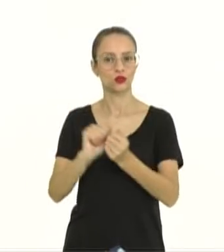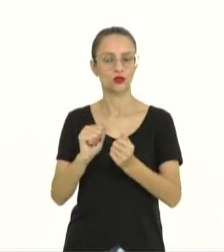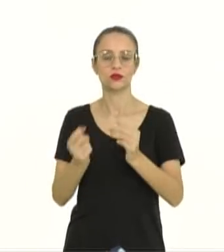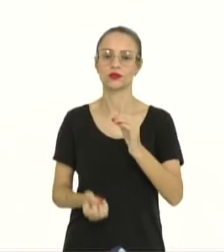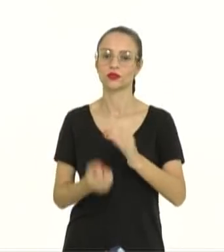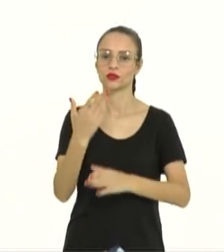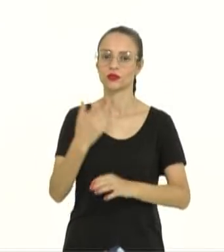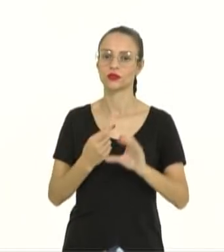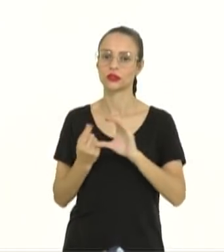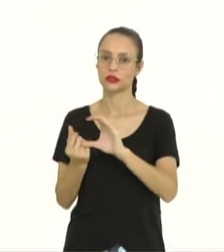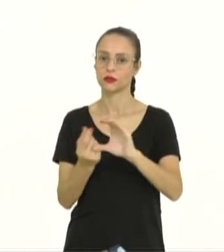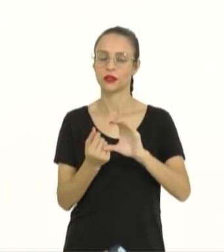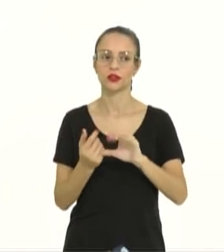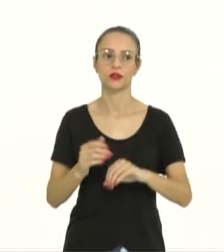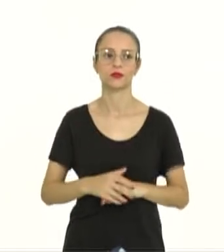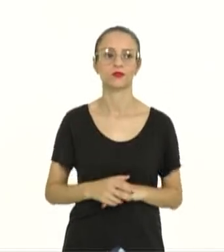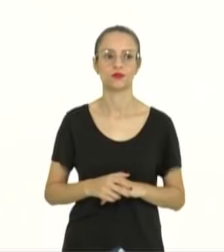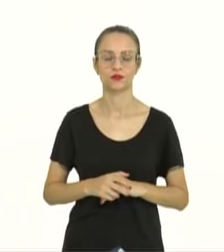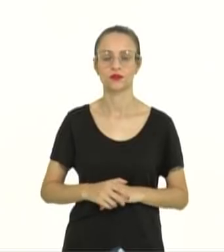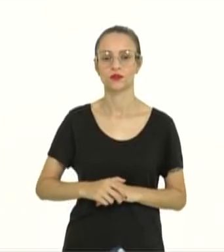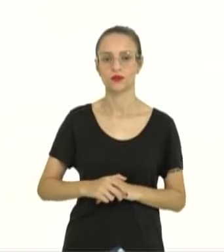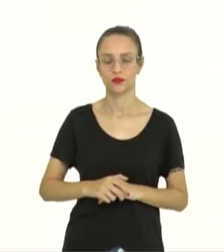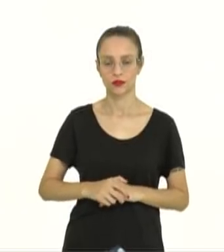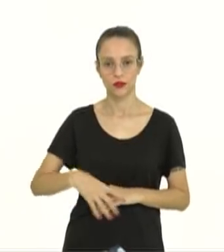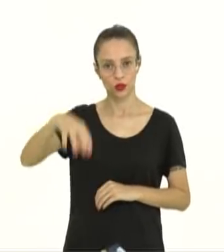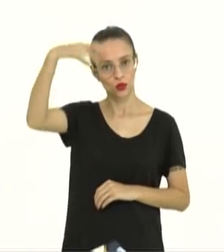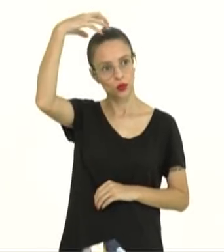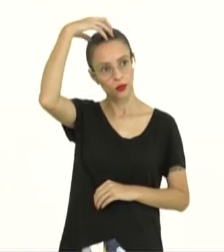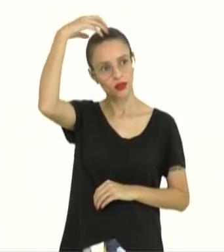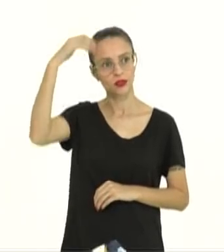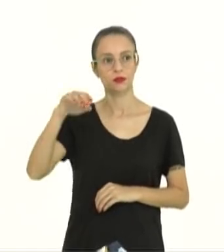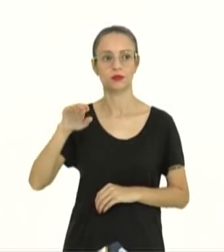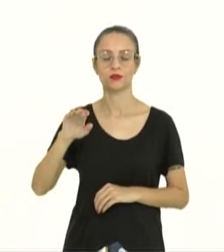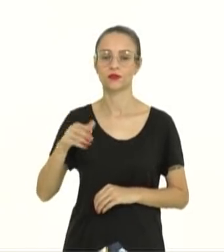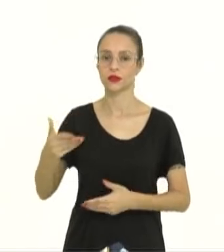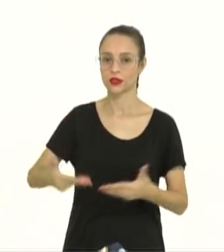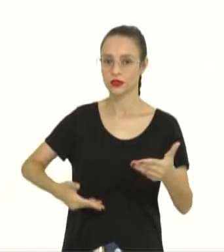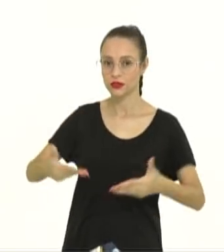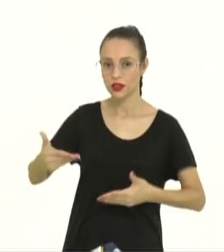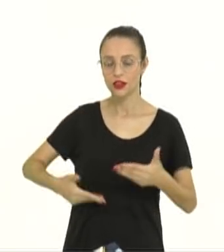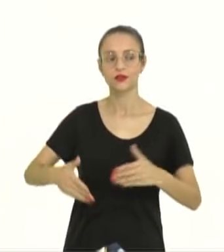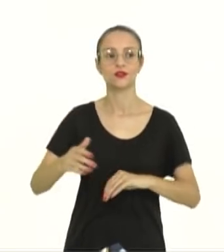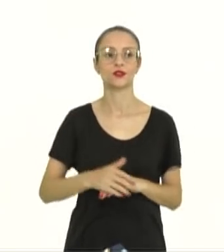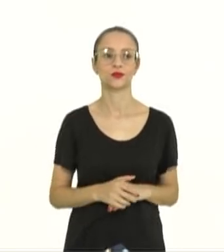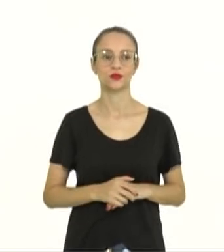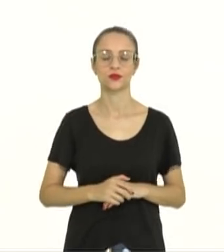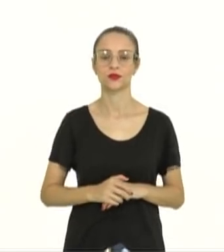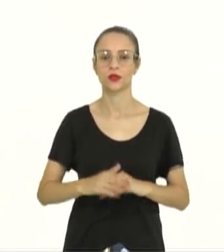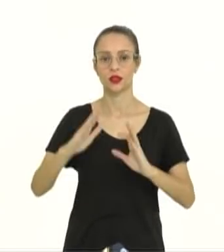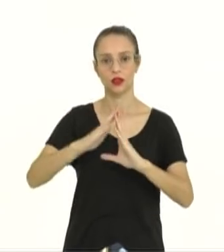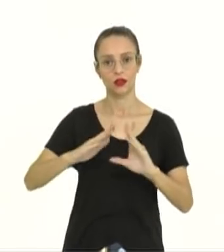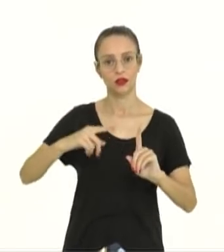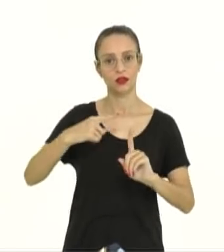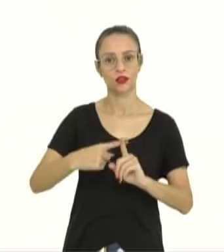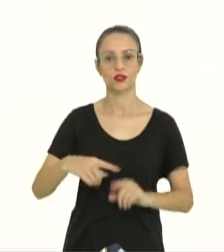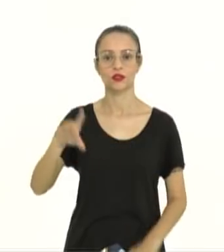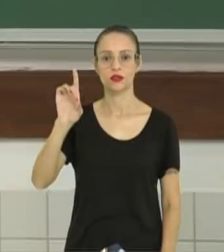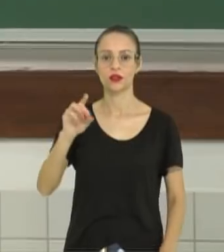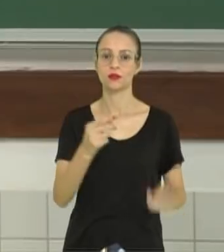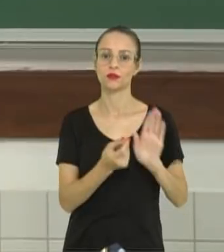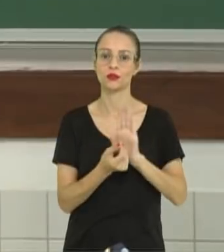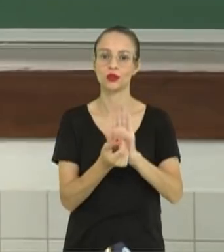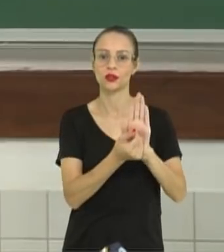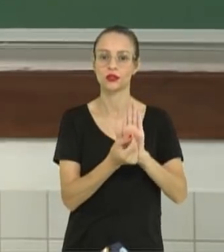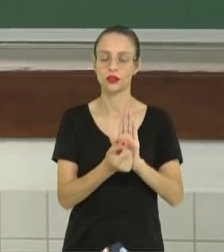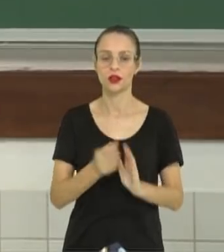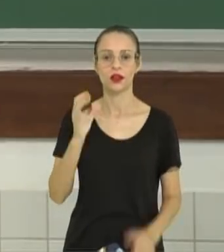surgimento do sistema capitalista. Letra A foi a nobreza, letra B os servos, Letra C, o clero, ou letra D, a